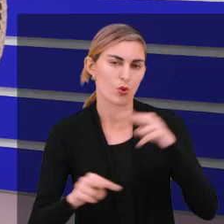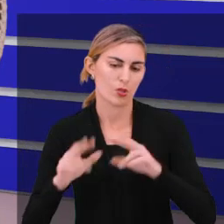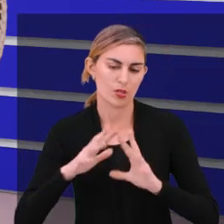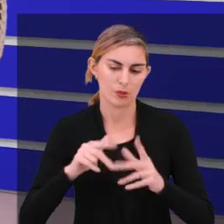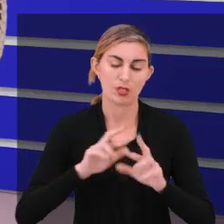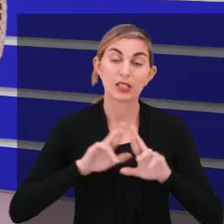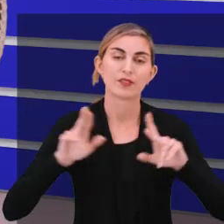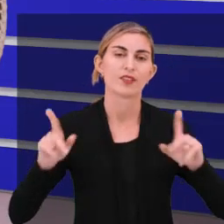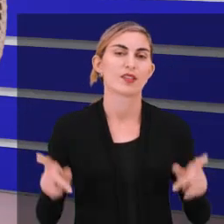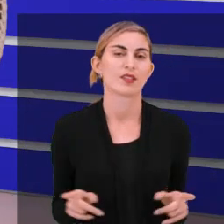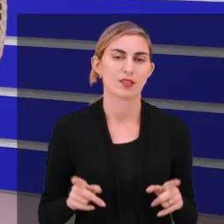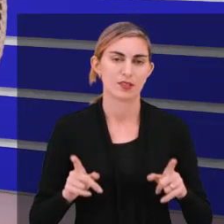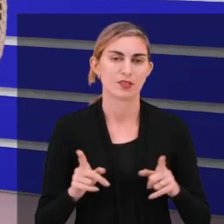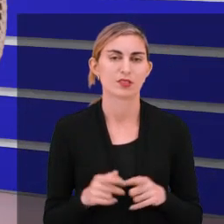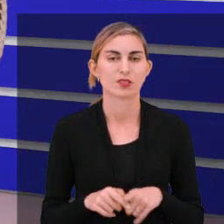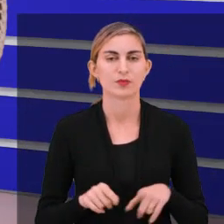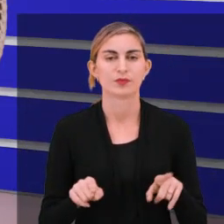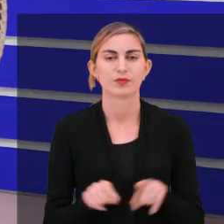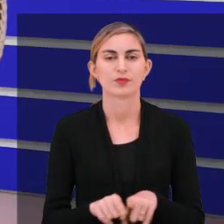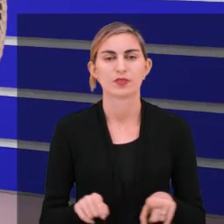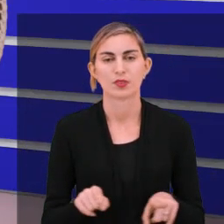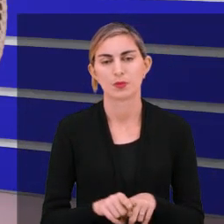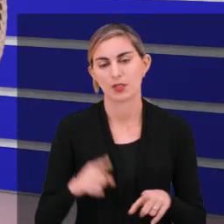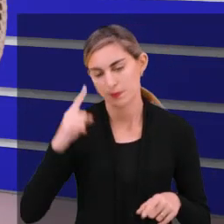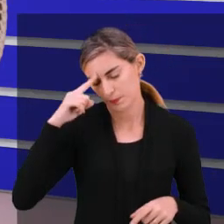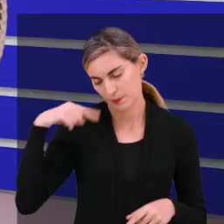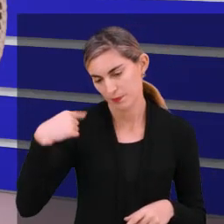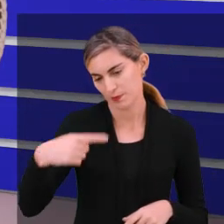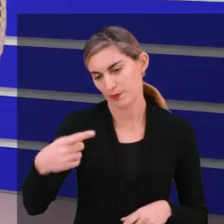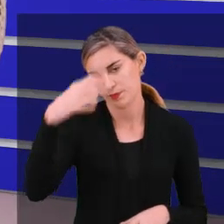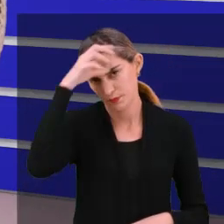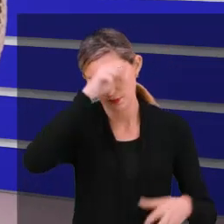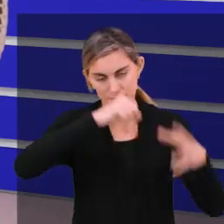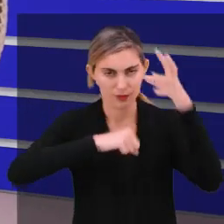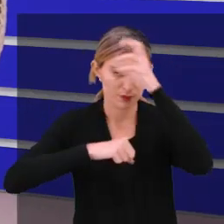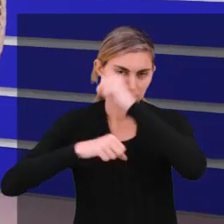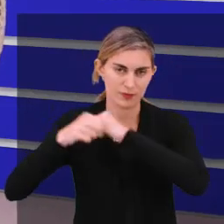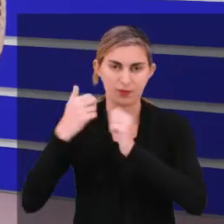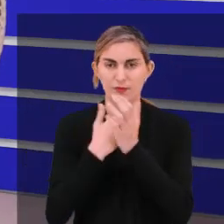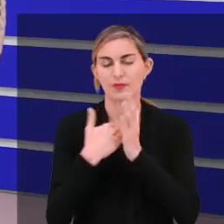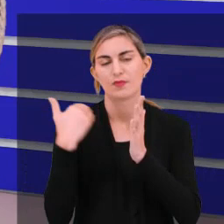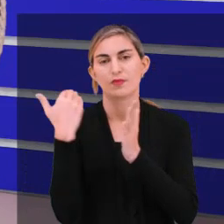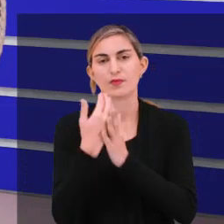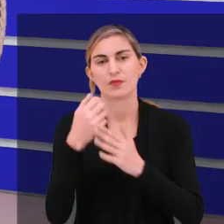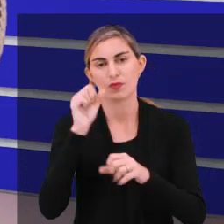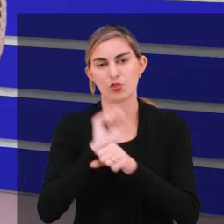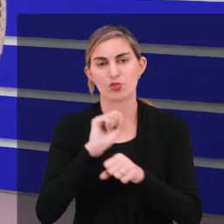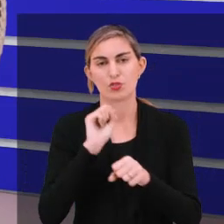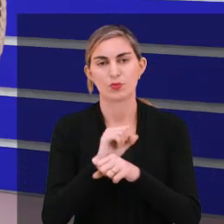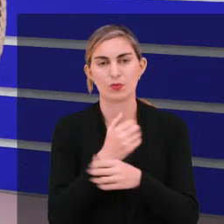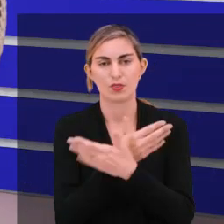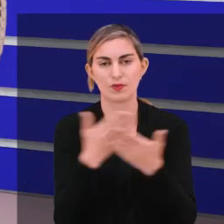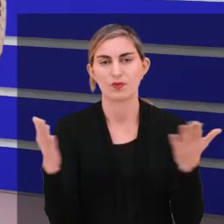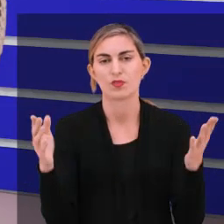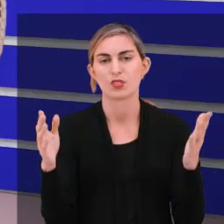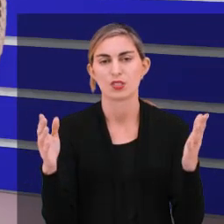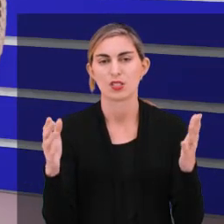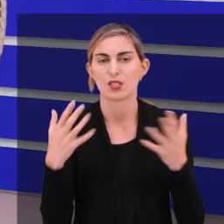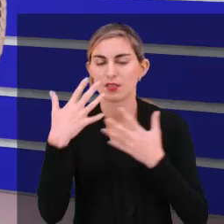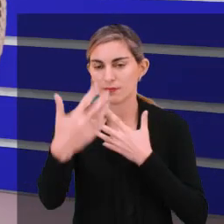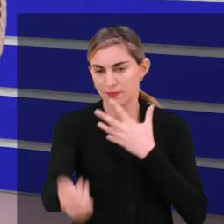olhar o mundo de outra forma. A cada dia você aprende mais. Eu espero que vocês